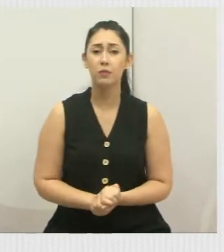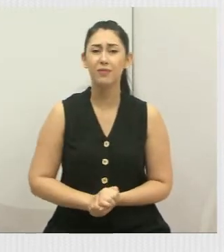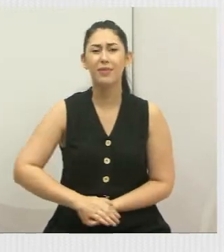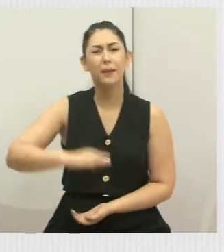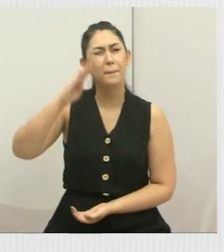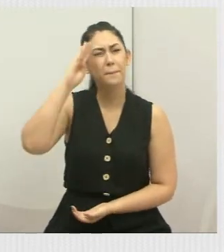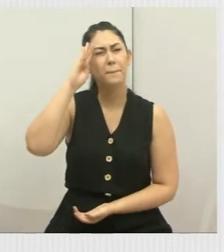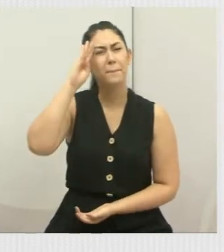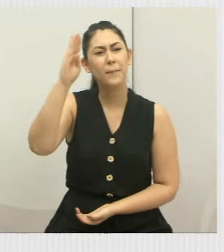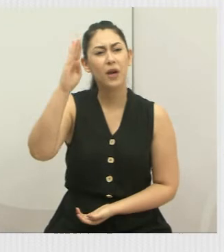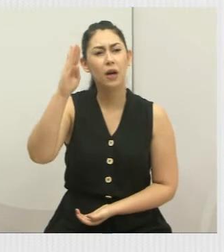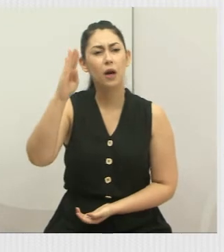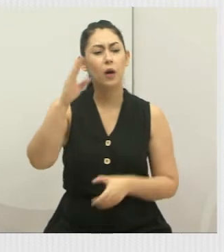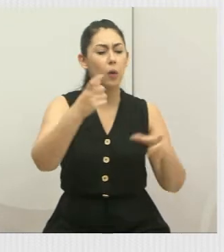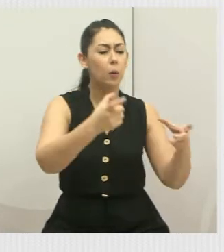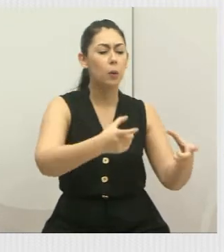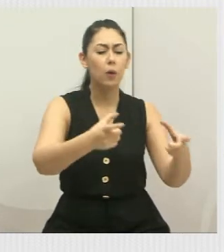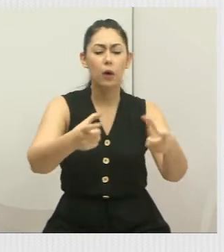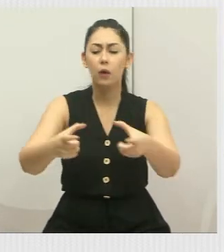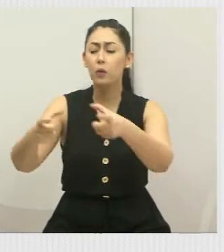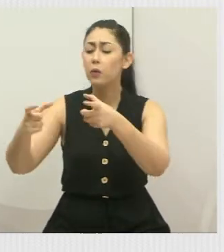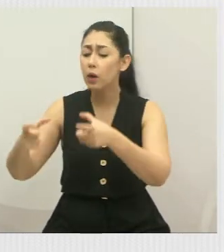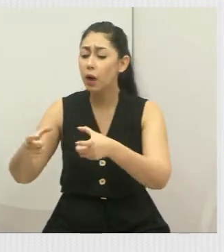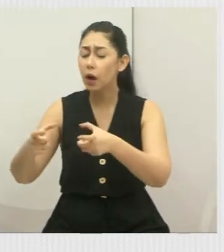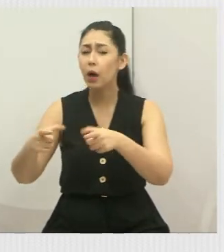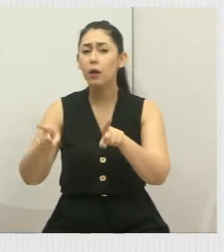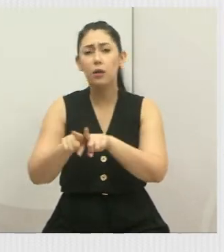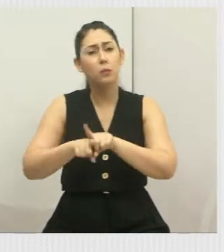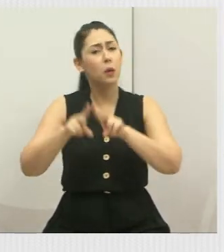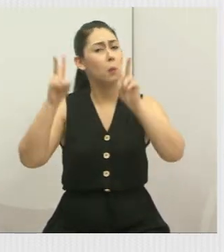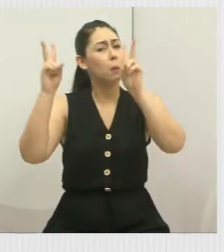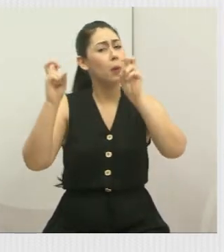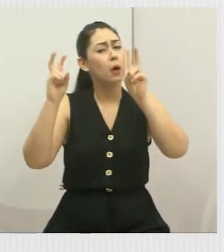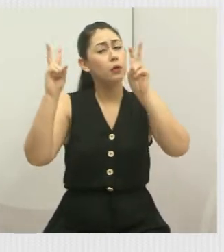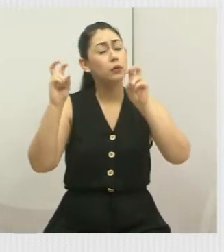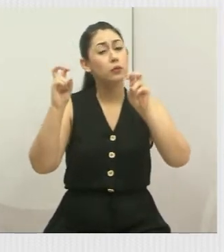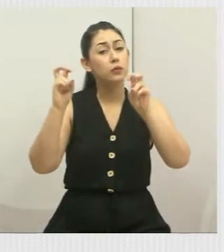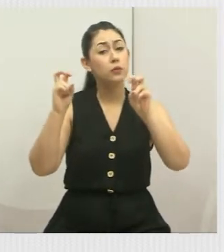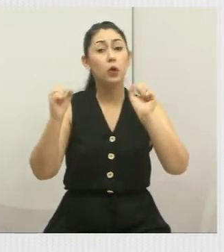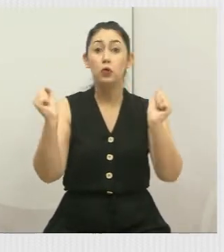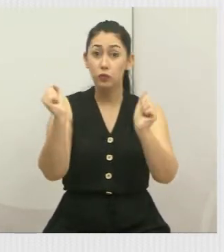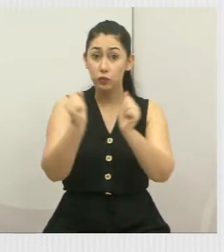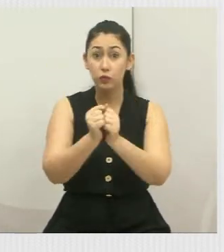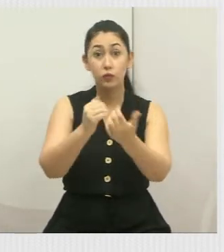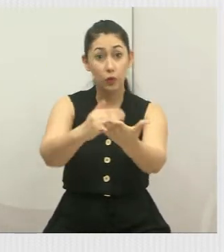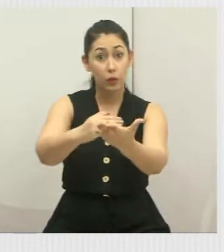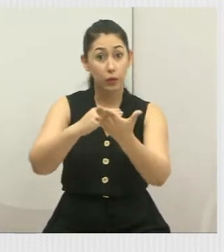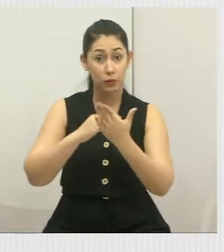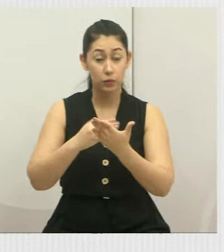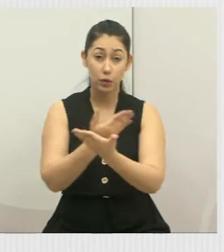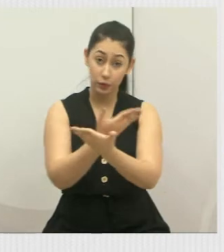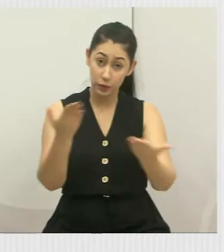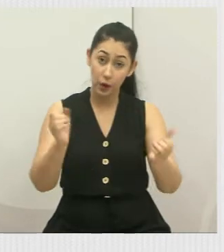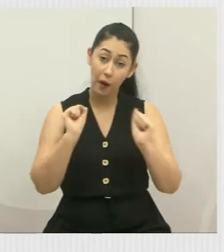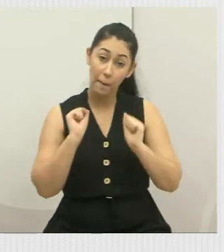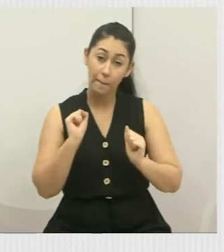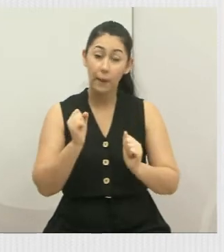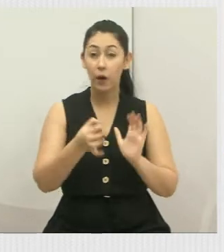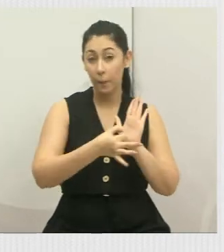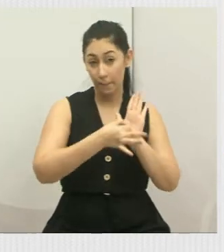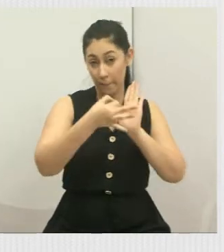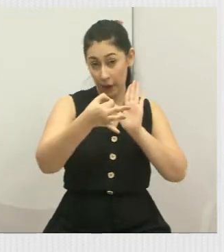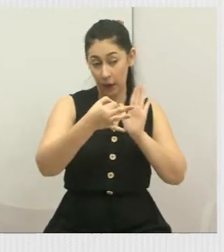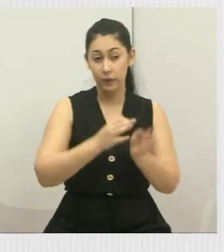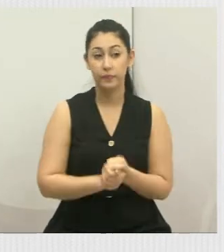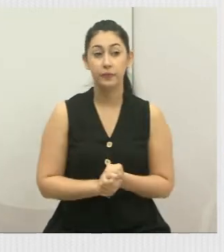priorizar áreas, priorizar temas através da contribuição que os senhores nos darão logo mais. Tá bom?